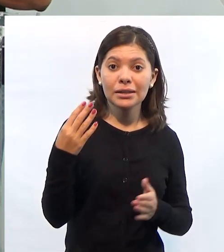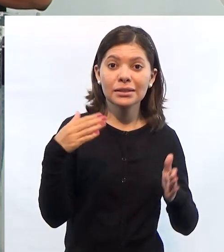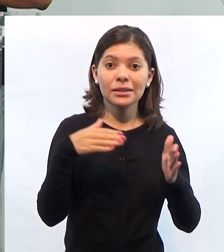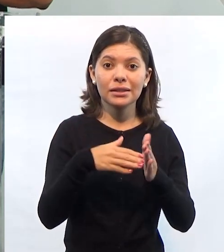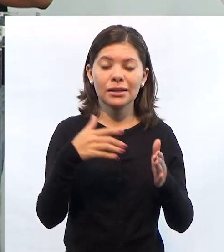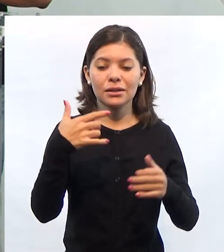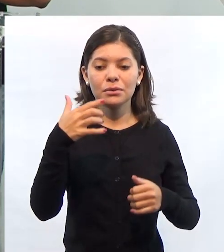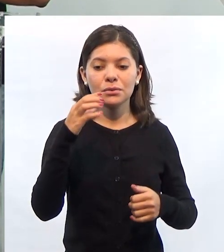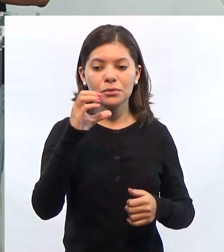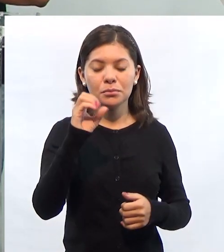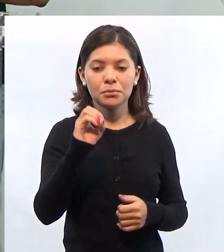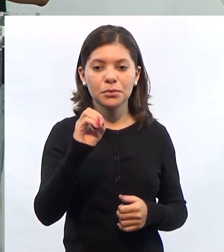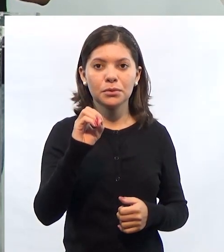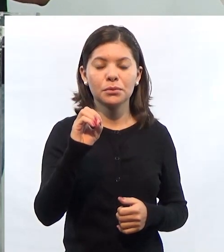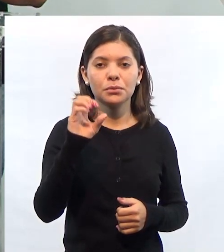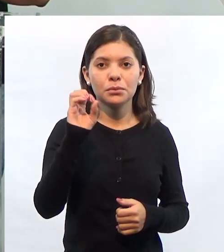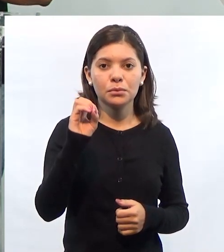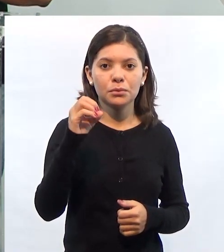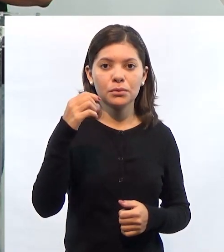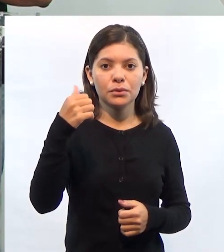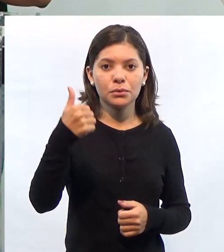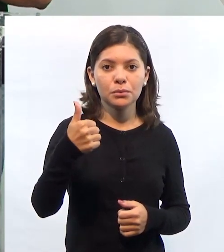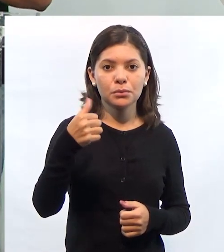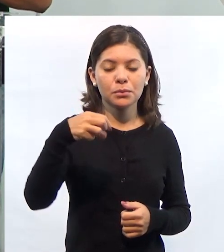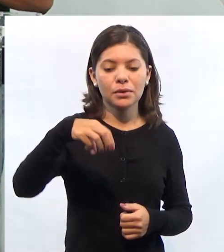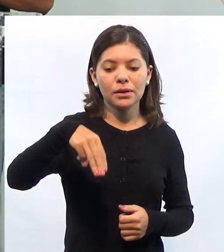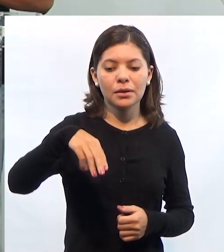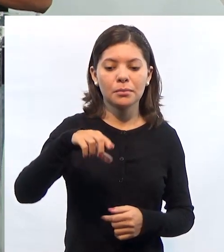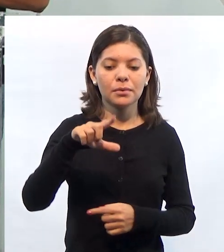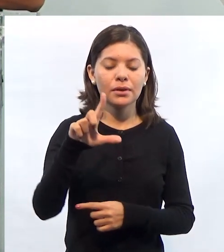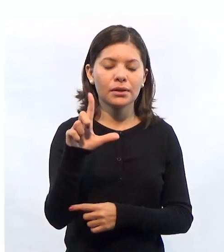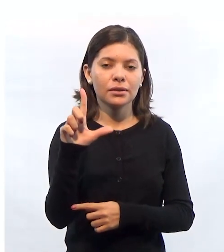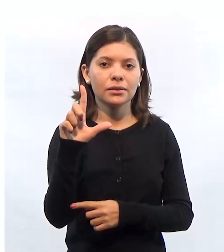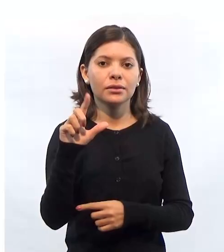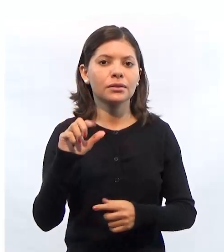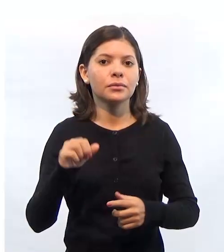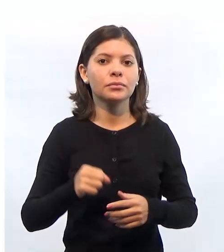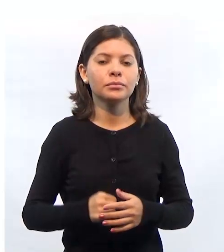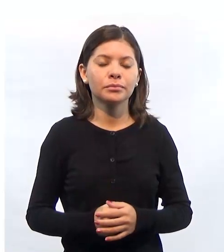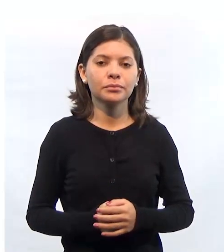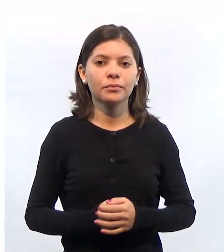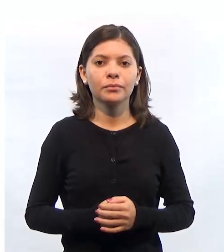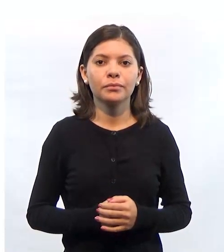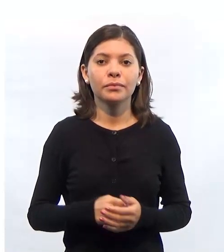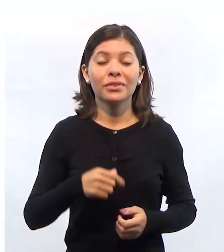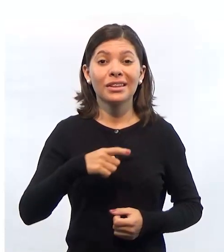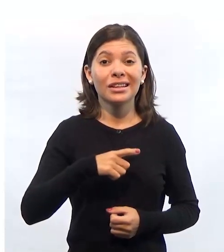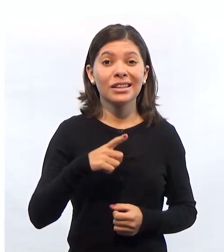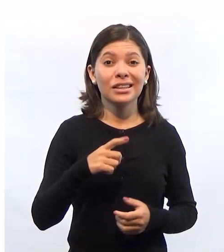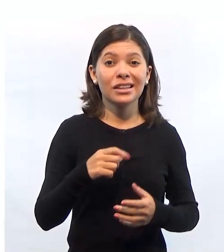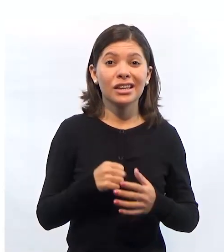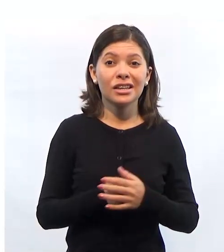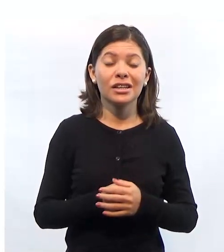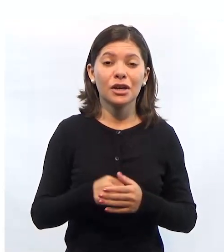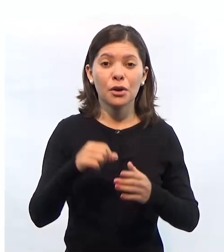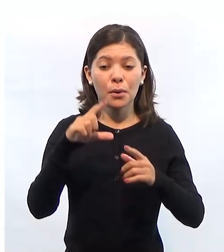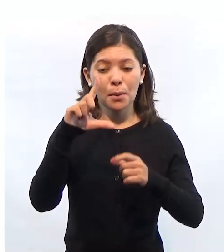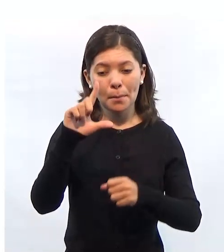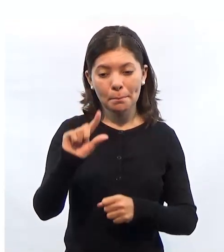é ml seria o ideal se ela tiver com 2.000 ml ela vai ter uma tolerância a